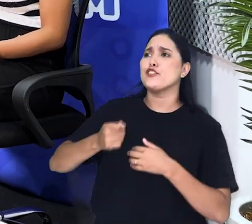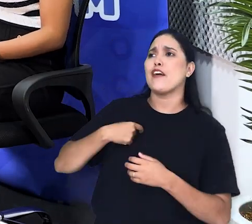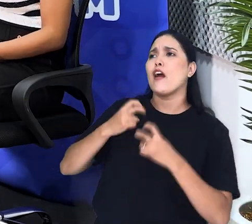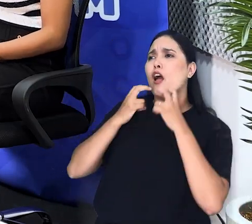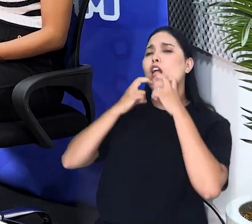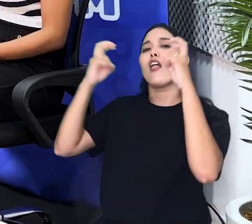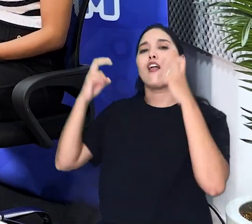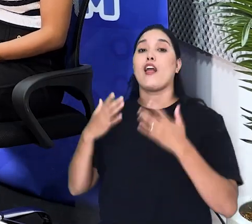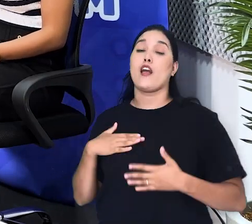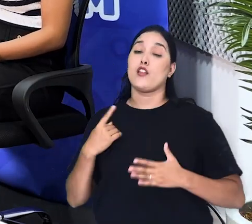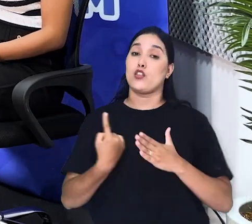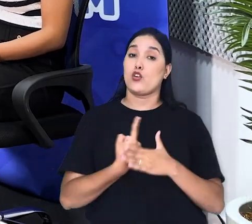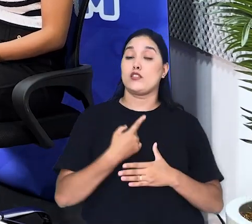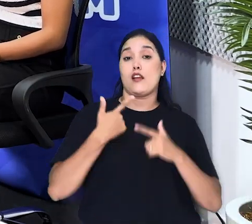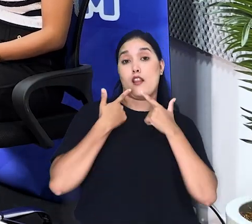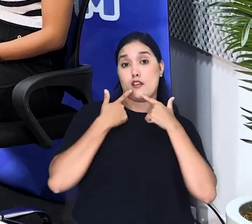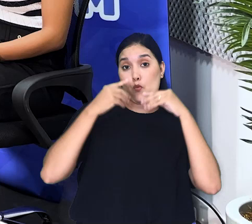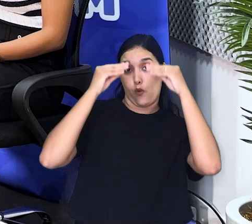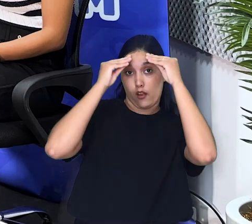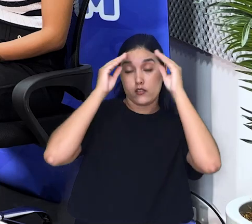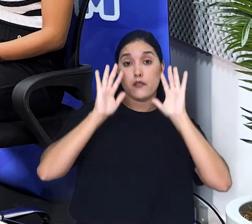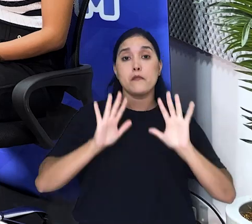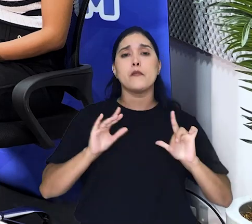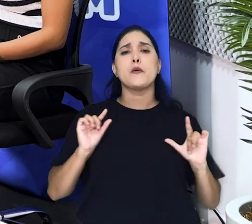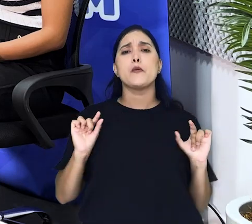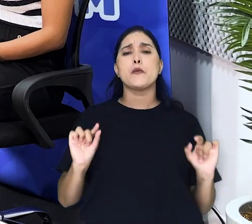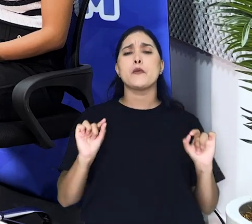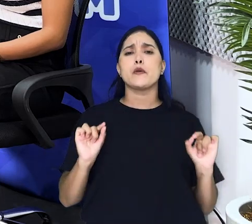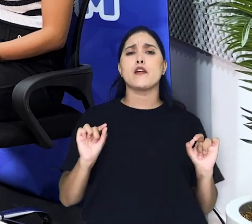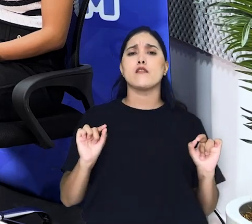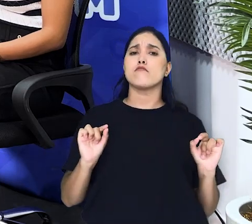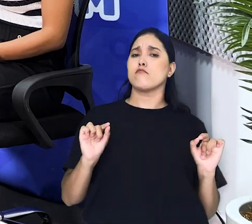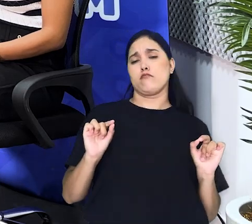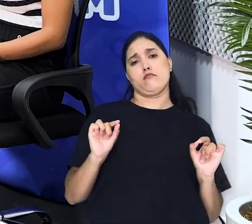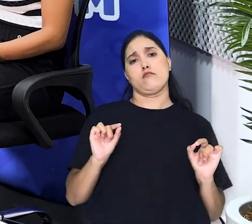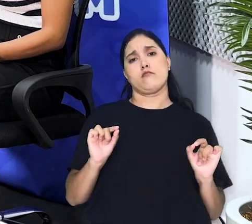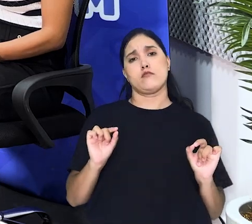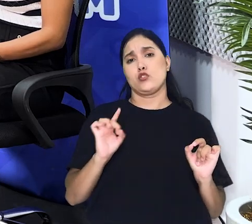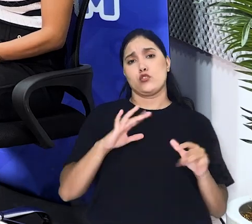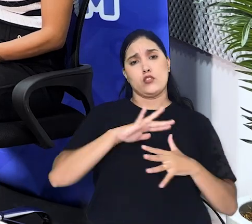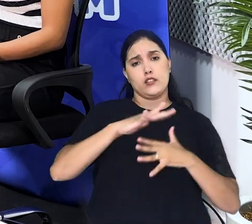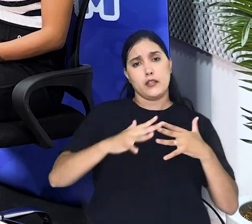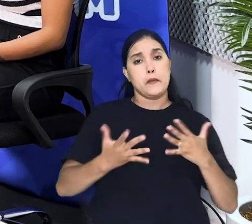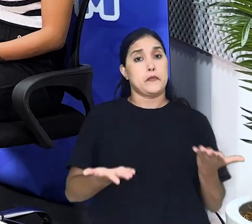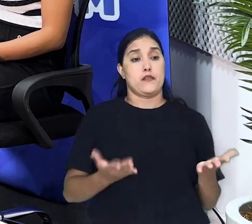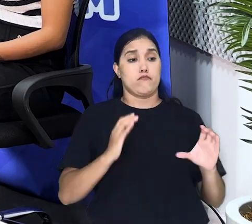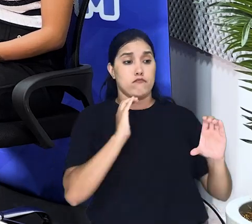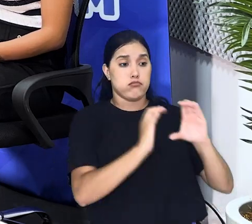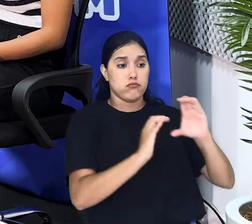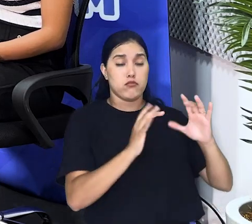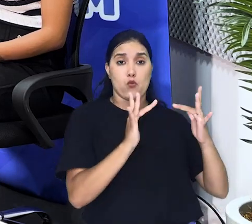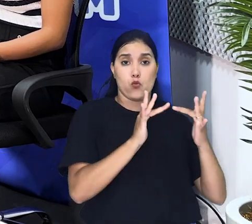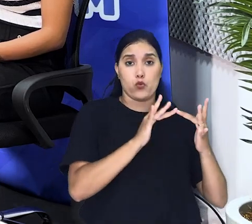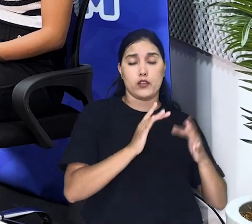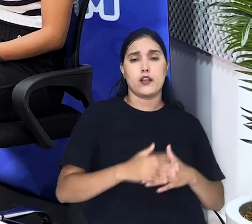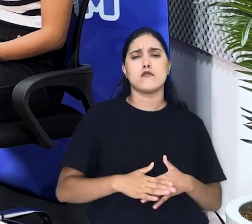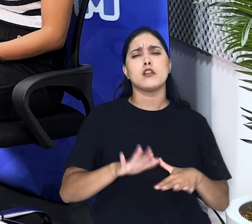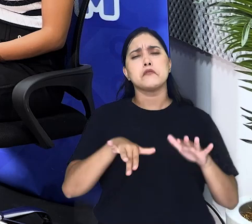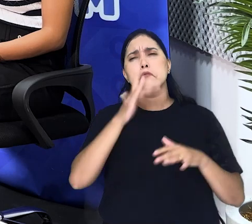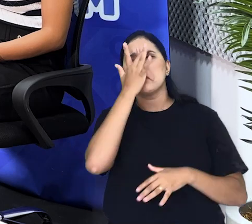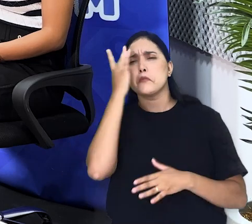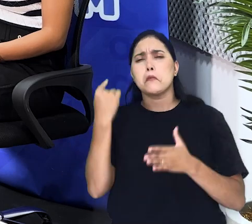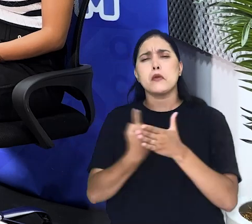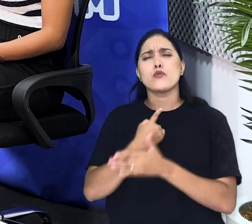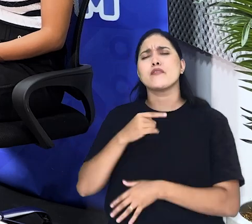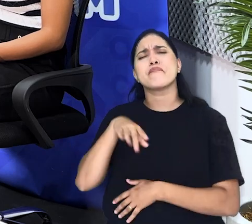gente estimular a nossa voz, a gente precisa do quê? Precisa ouvir, né? Então, ele não escuta. Como é que ele vai reproduzir esse som?